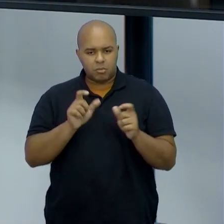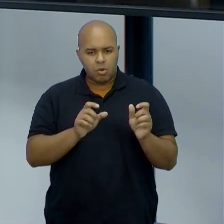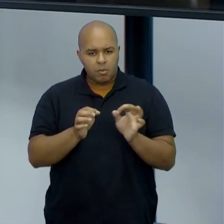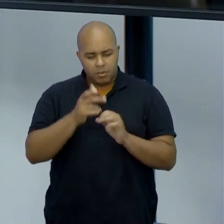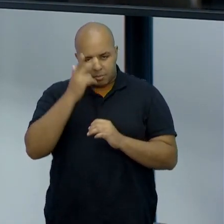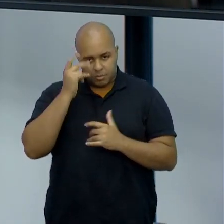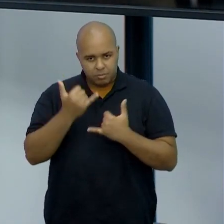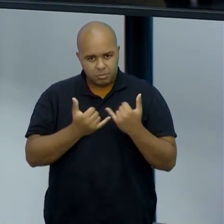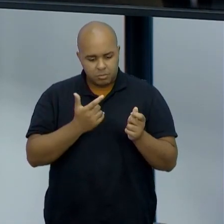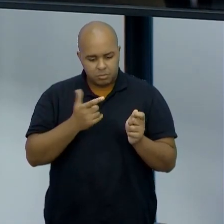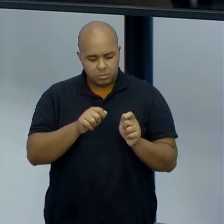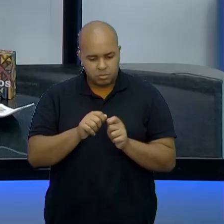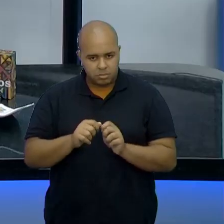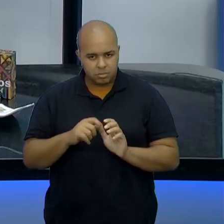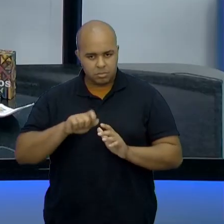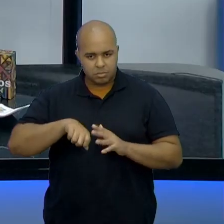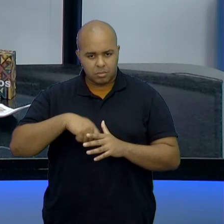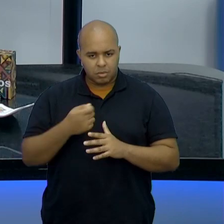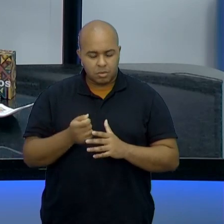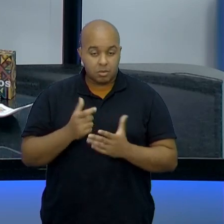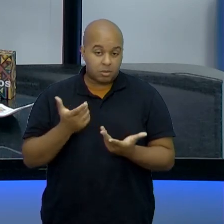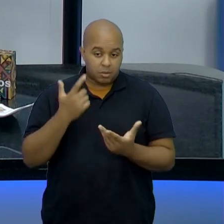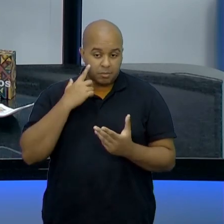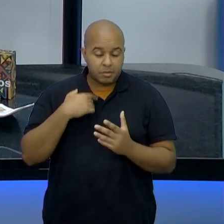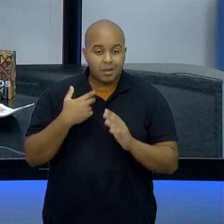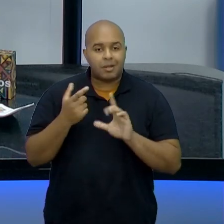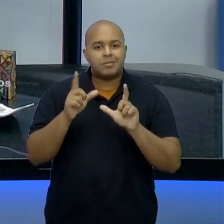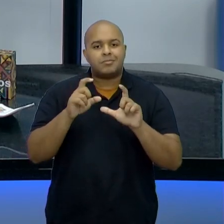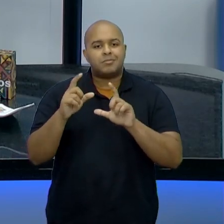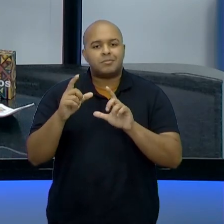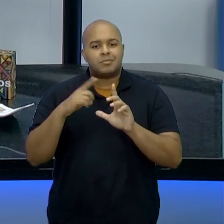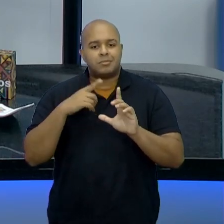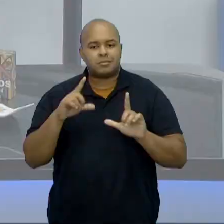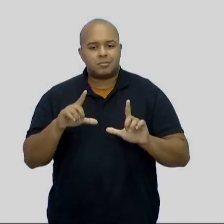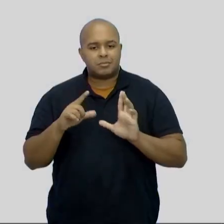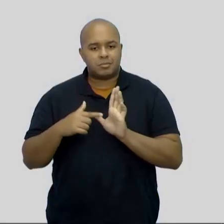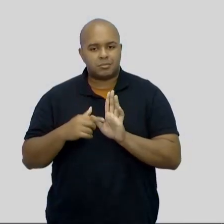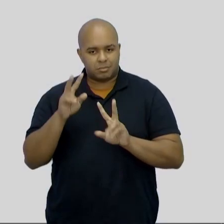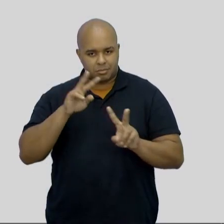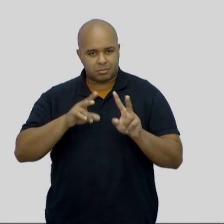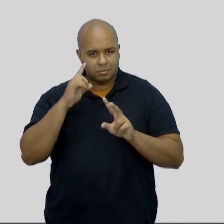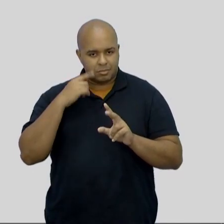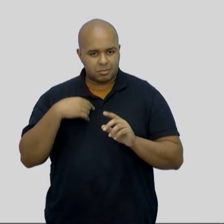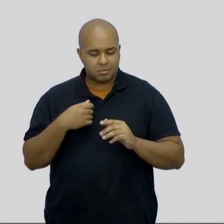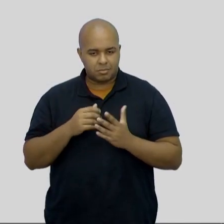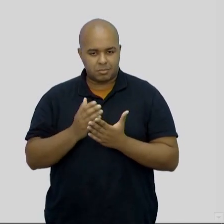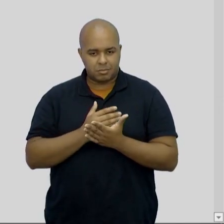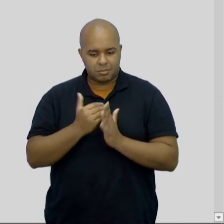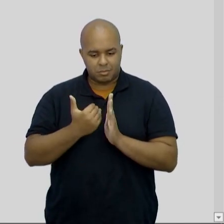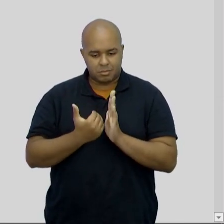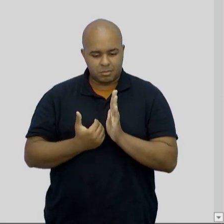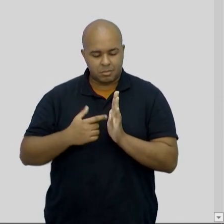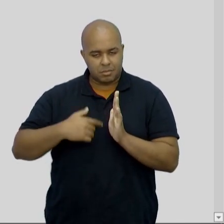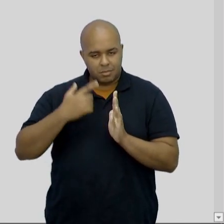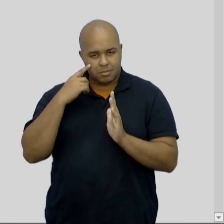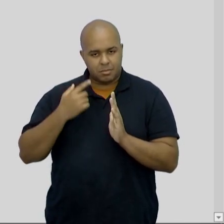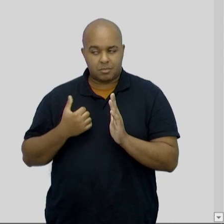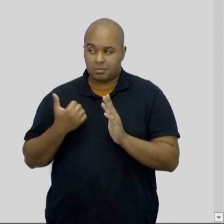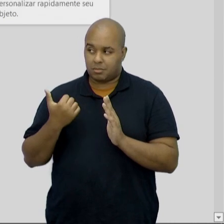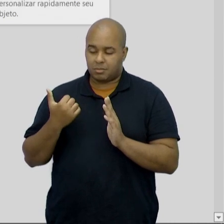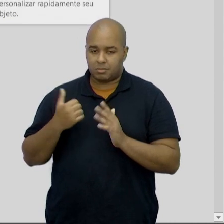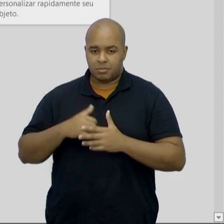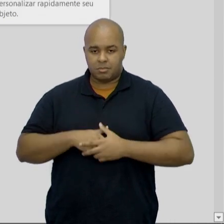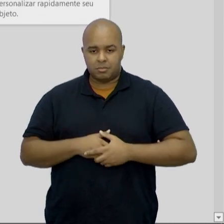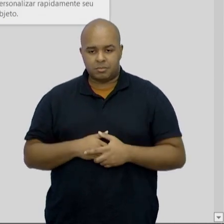que os jogadores devem posicionar as cartas. No caso da imagem, está bem visível no manual, que seria